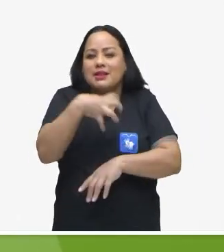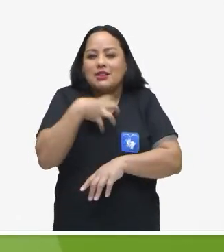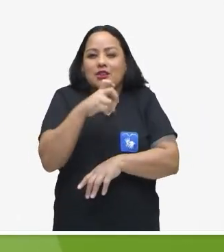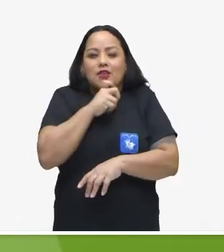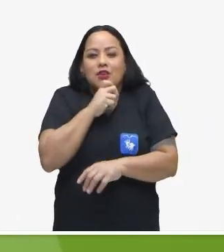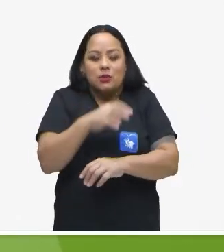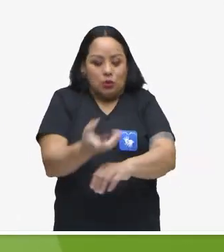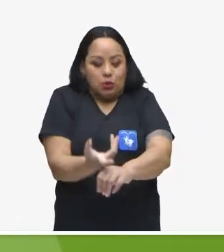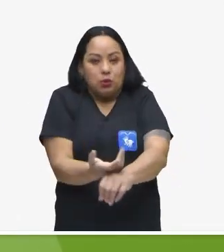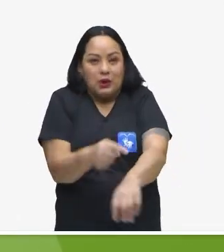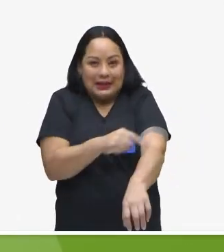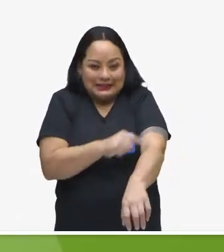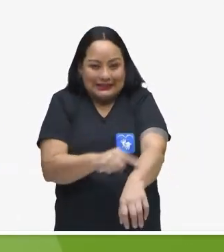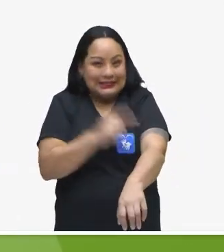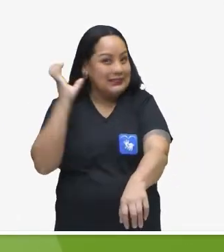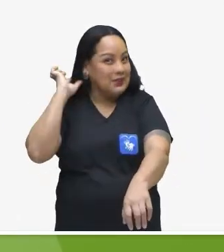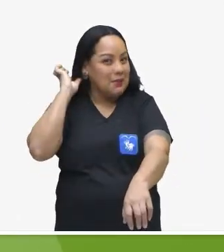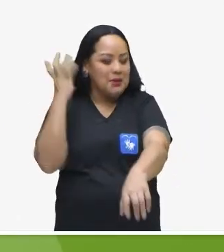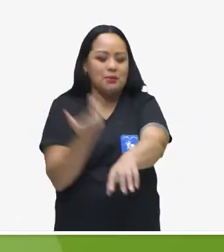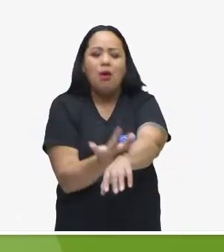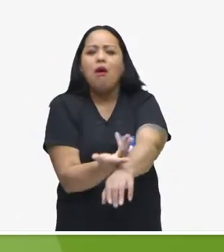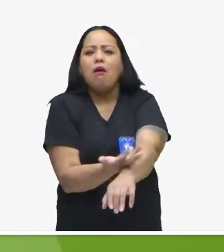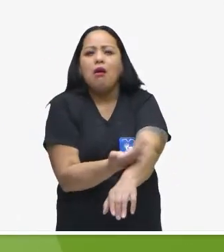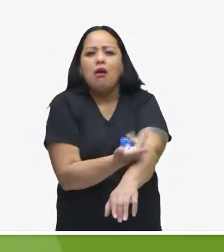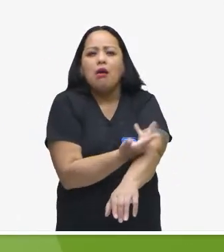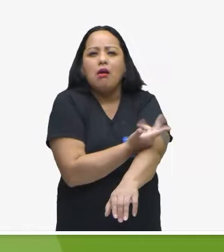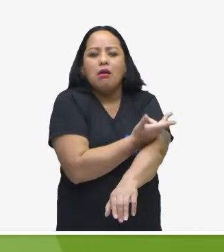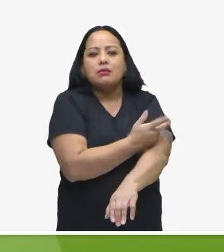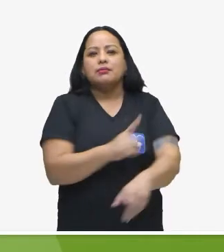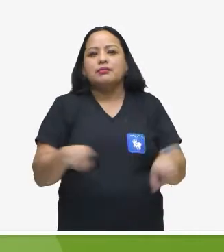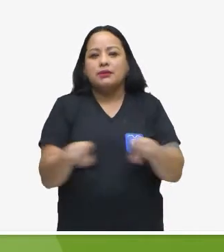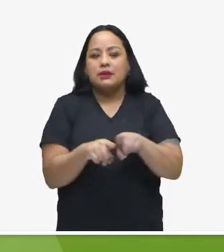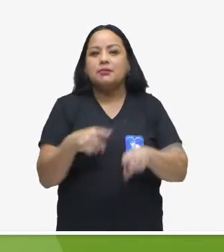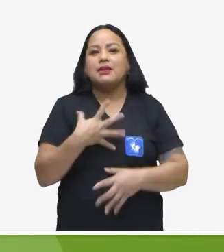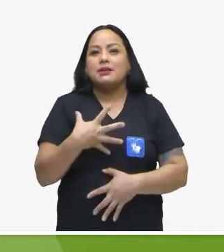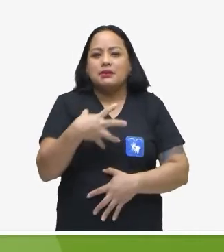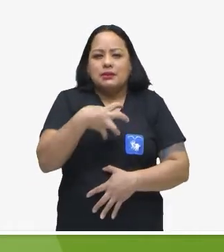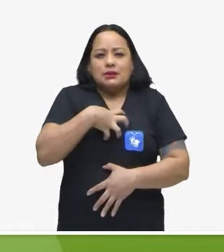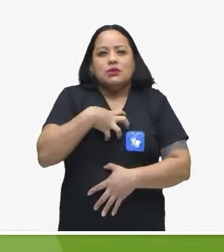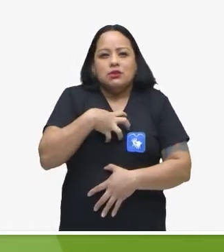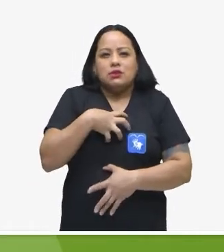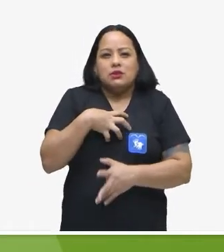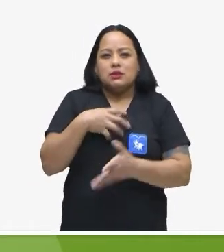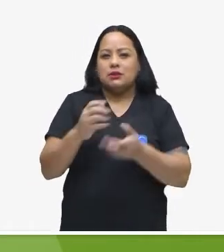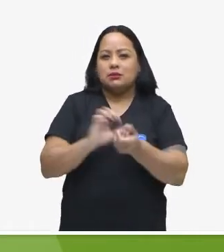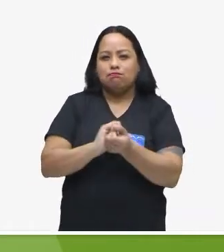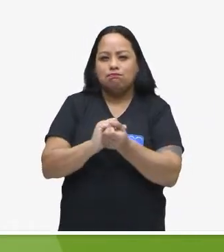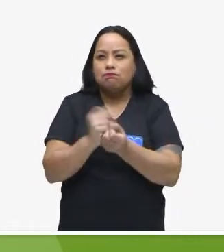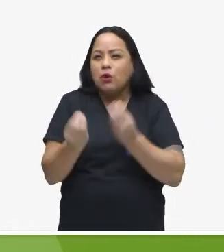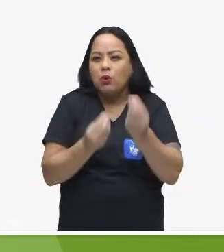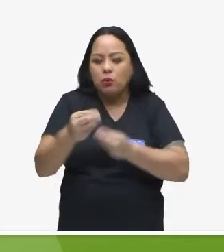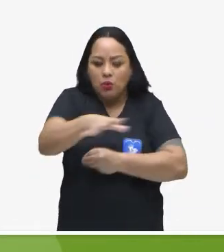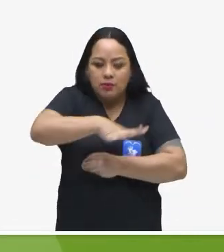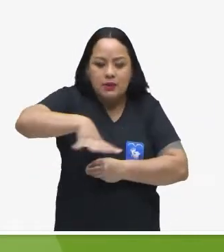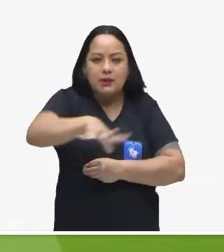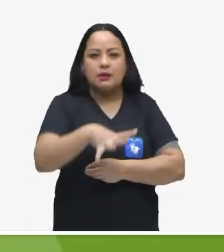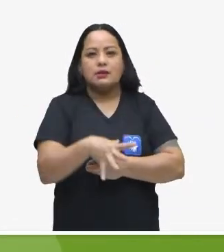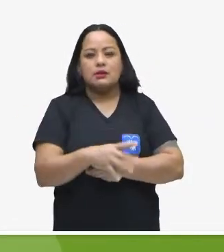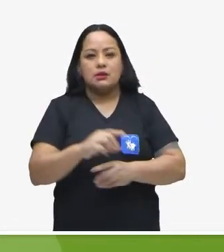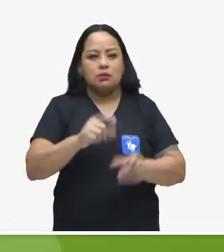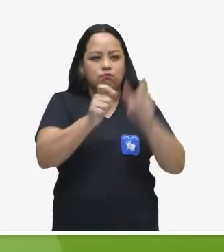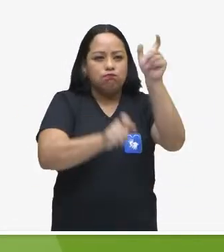nossos pelos vão ficar eriçados, né? Então, nós temos reatividade ao ambiente. Então, todos os seres vivos têm